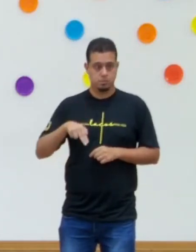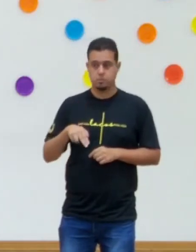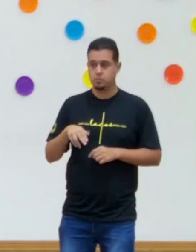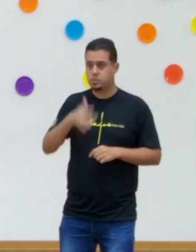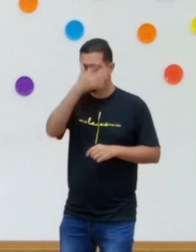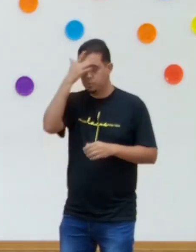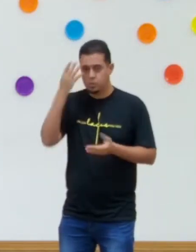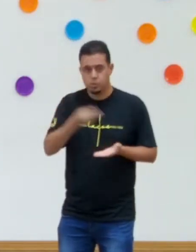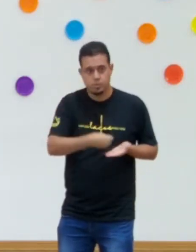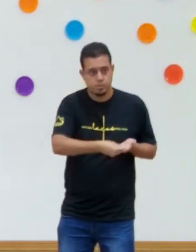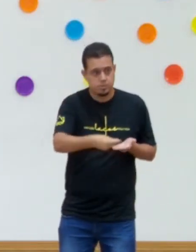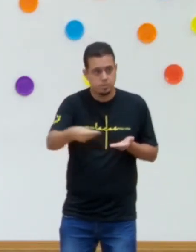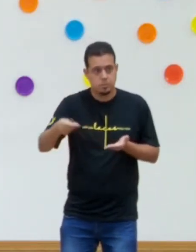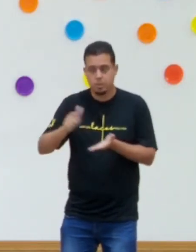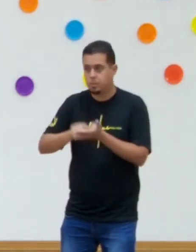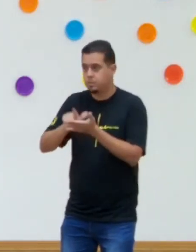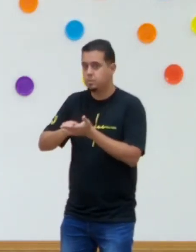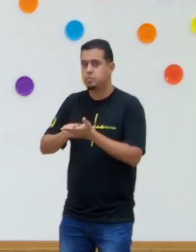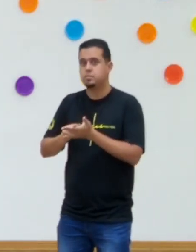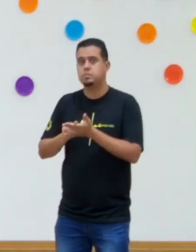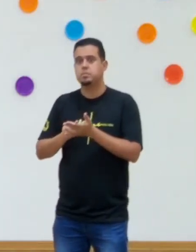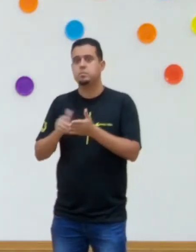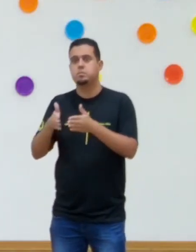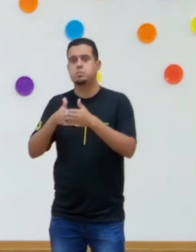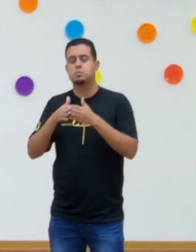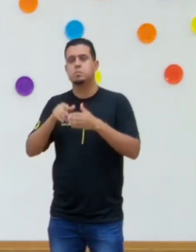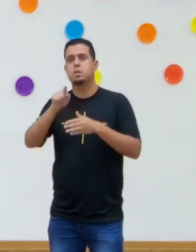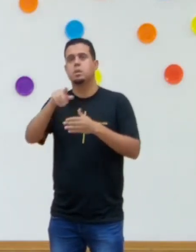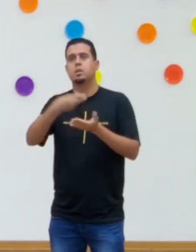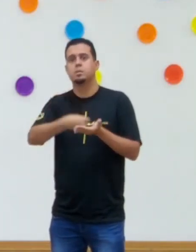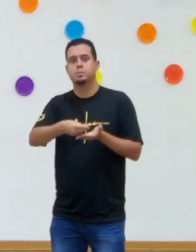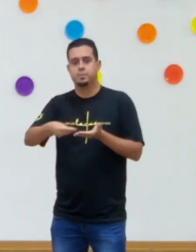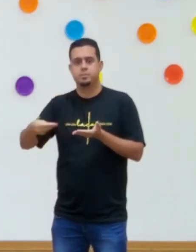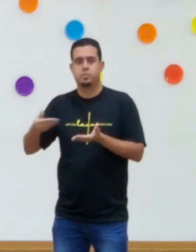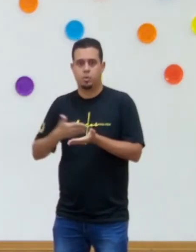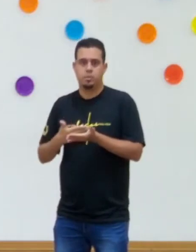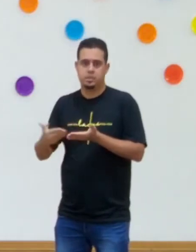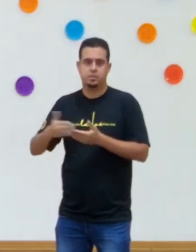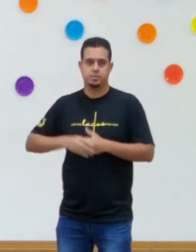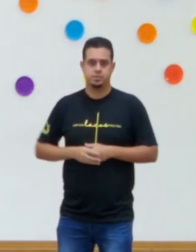cadê? Quem está com os papeizinhos? Está distribuindo ali.